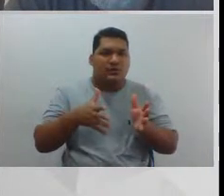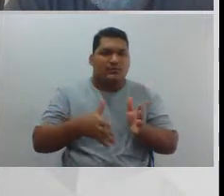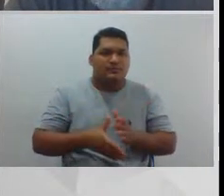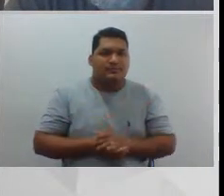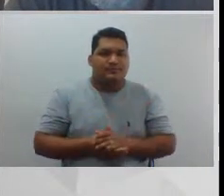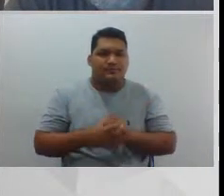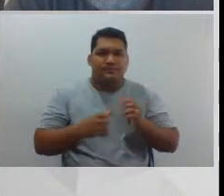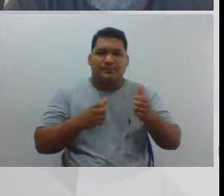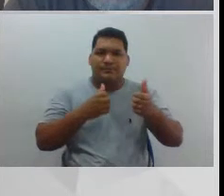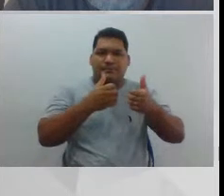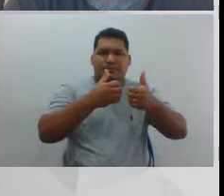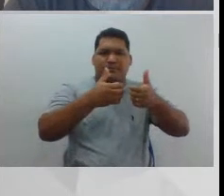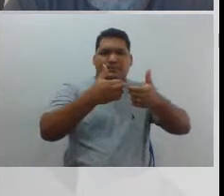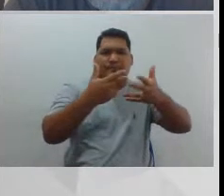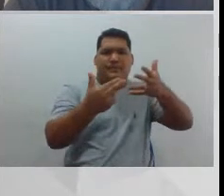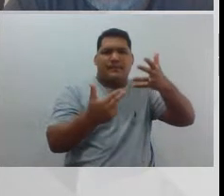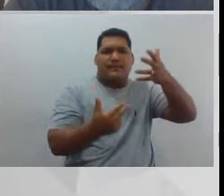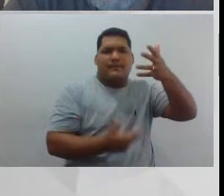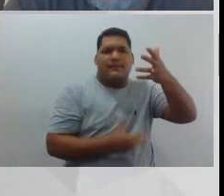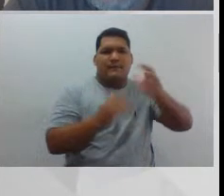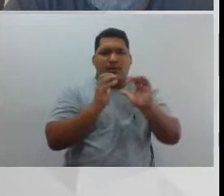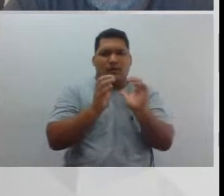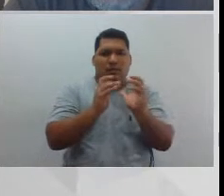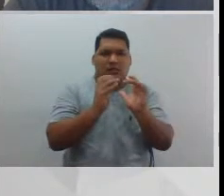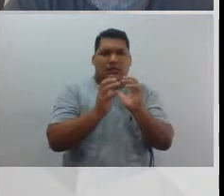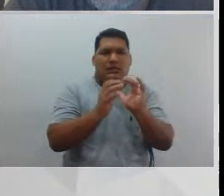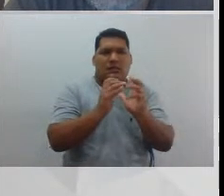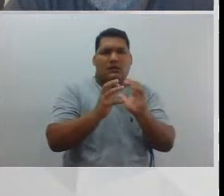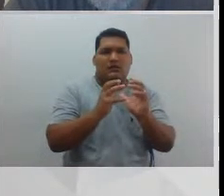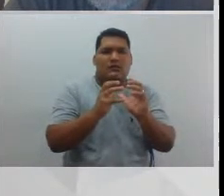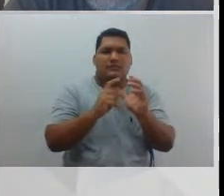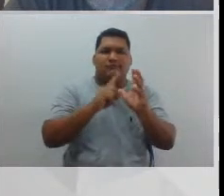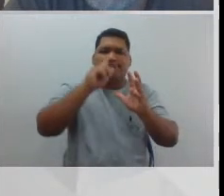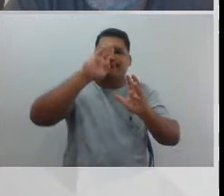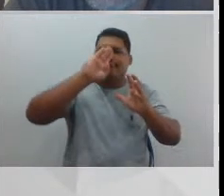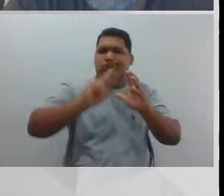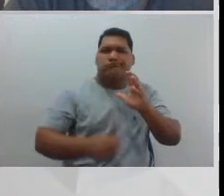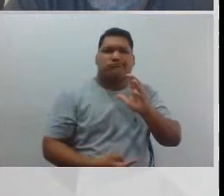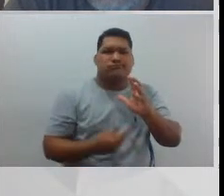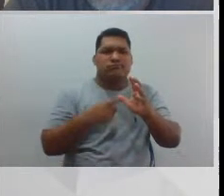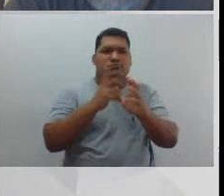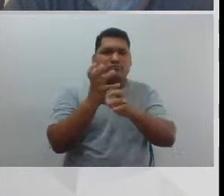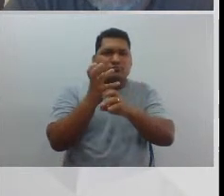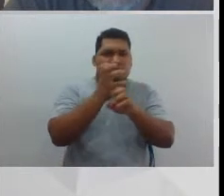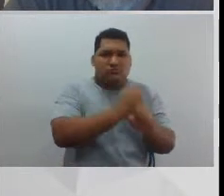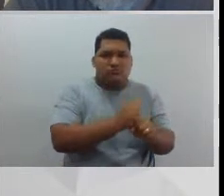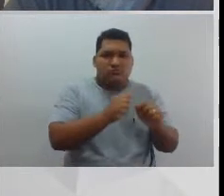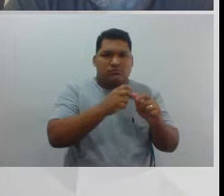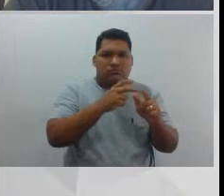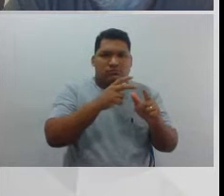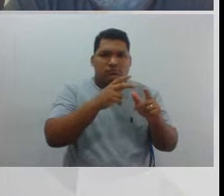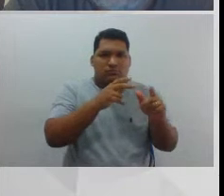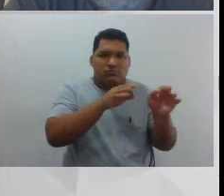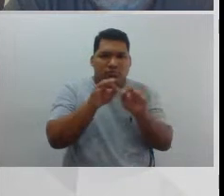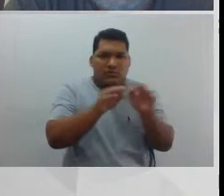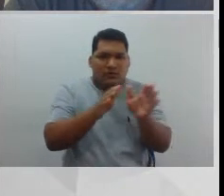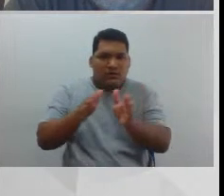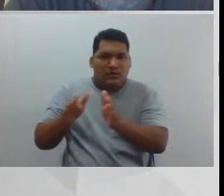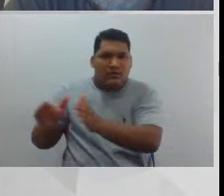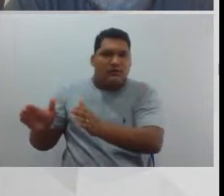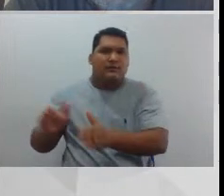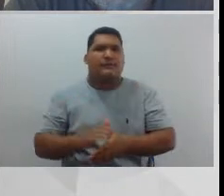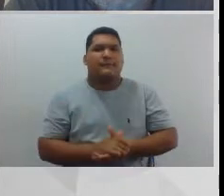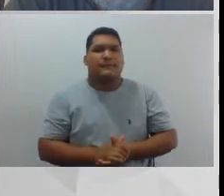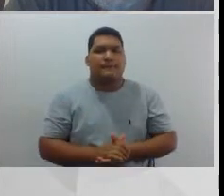milhares de neurônios, né? Milhões de pesos para serem ajustados, né? E o que é que essa estrutura